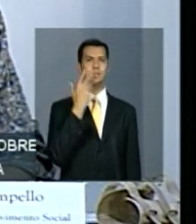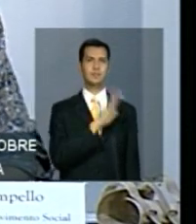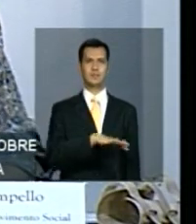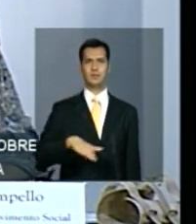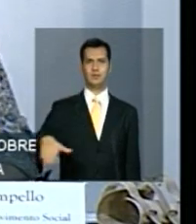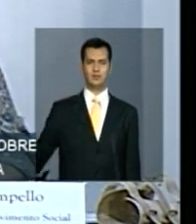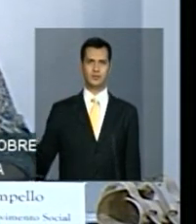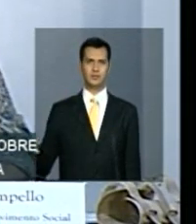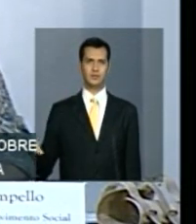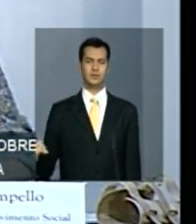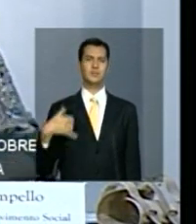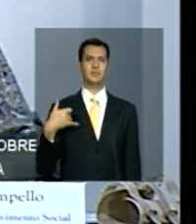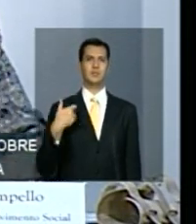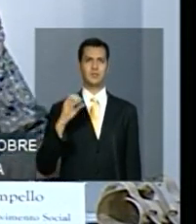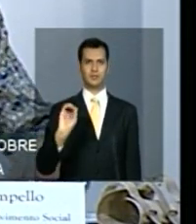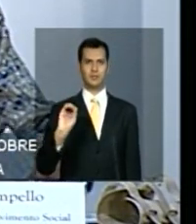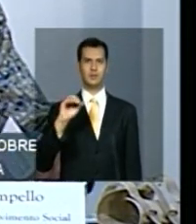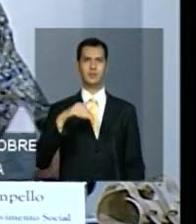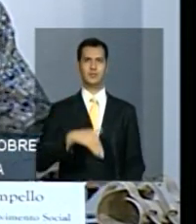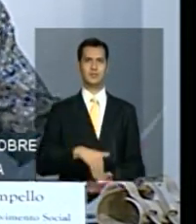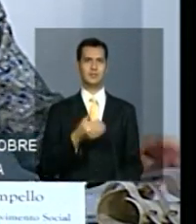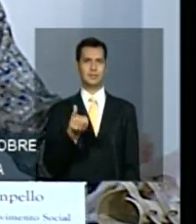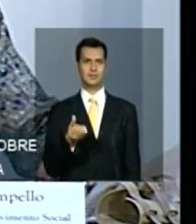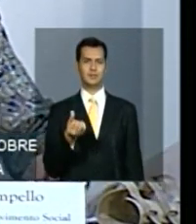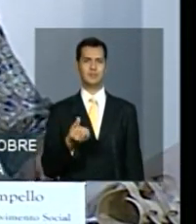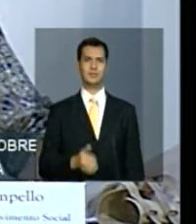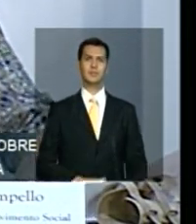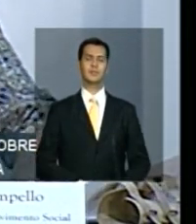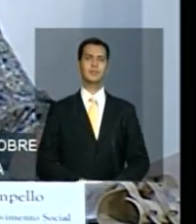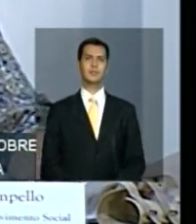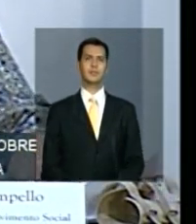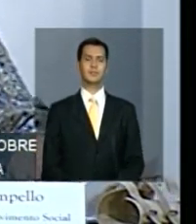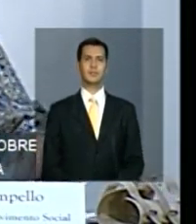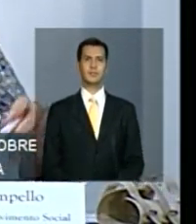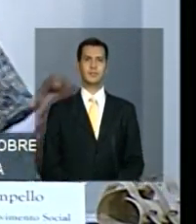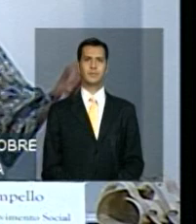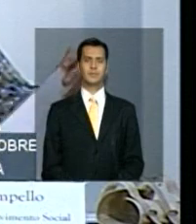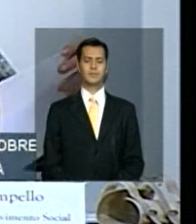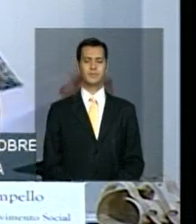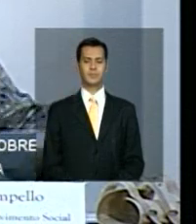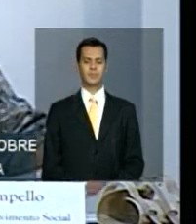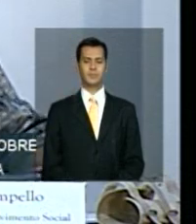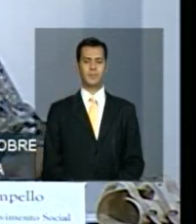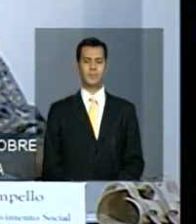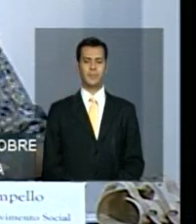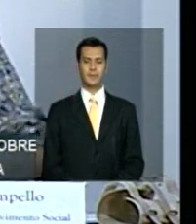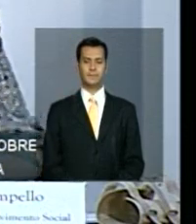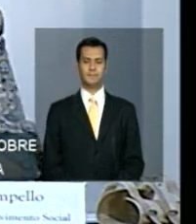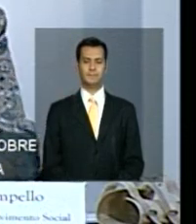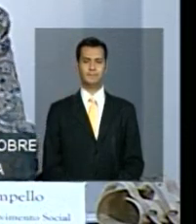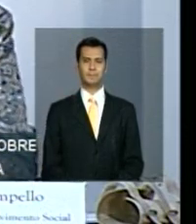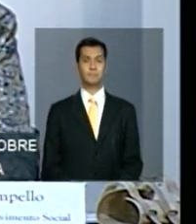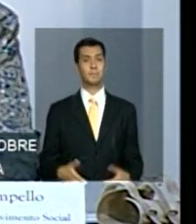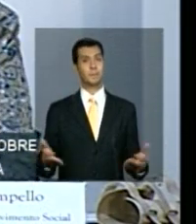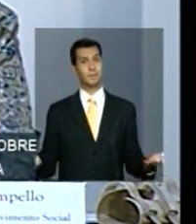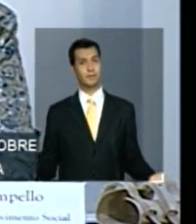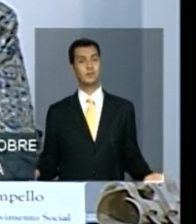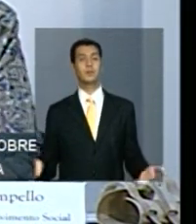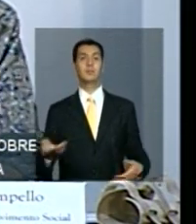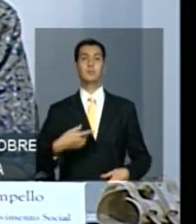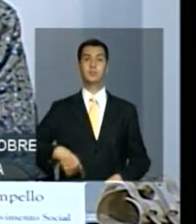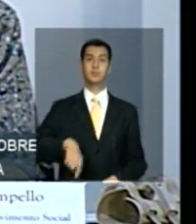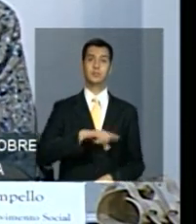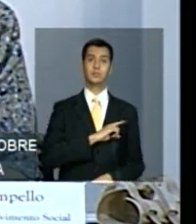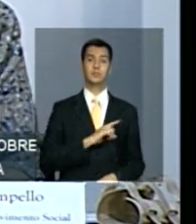crianças entre zer e 6 anos de idade é então do ponto de vista dos impactos que nós